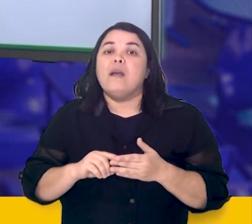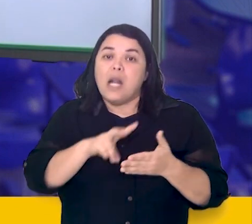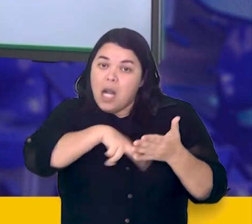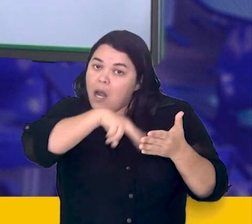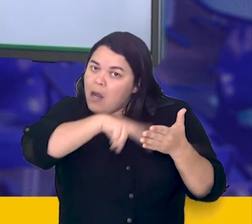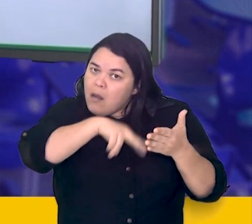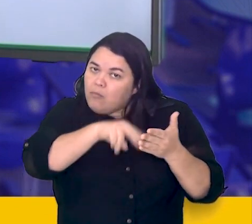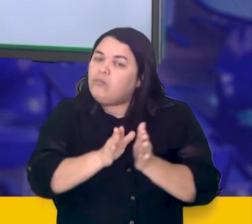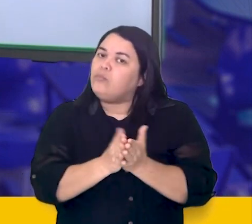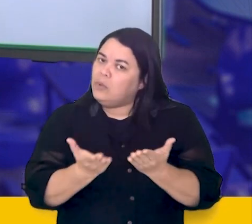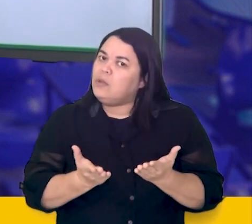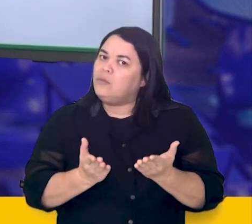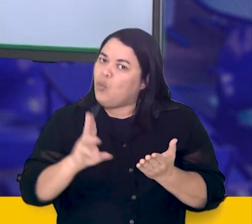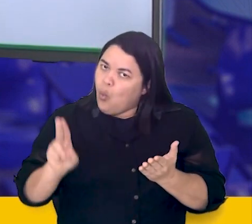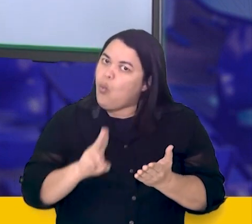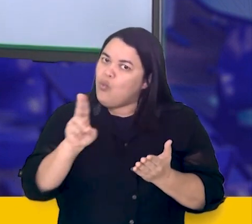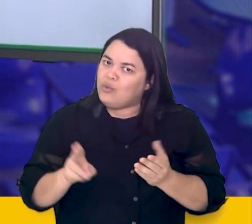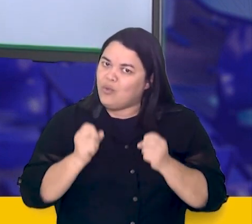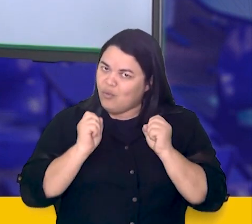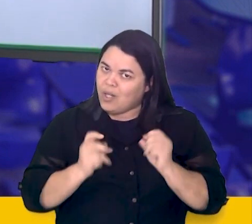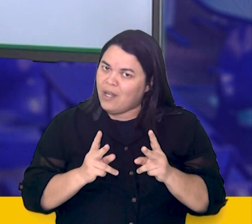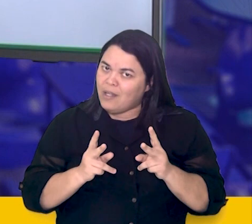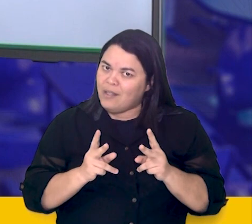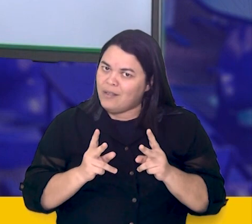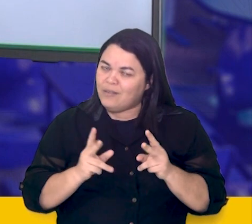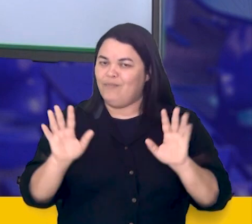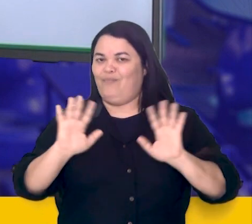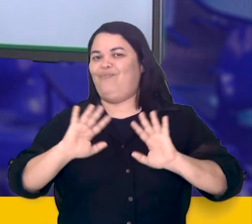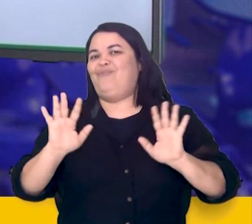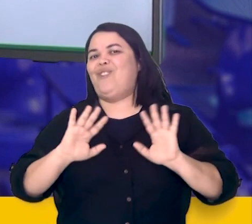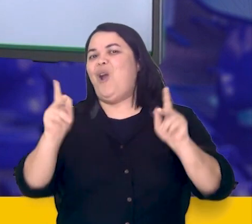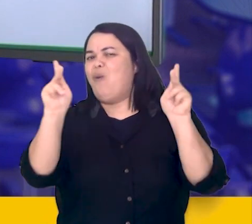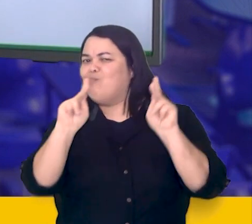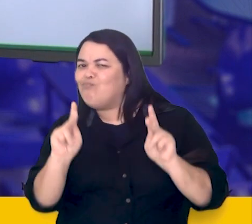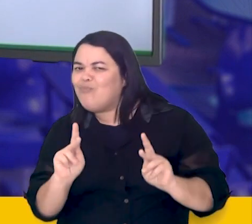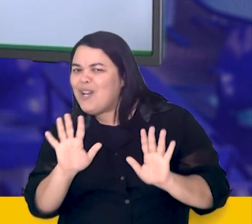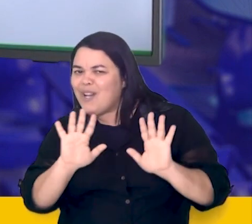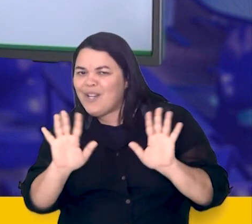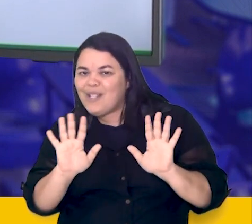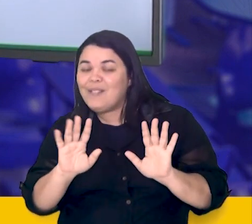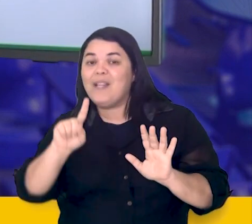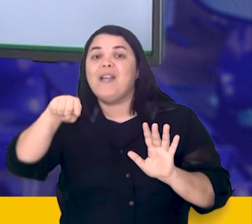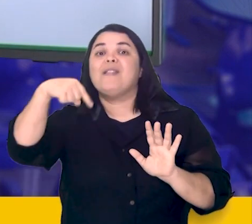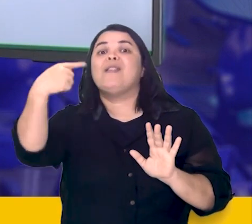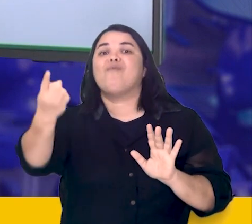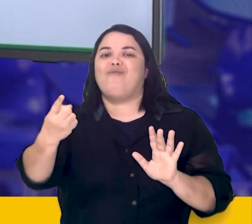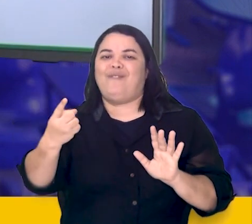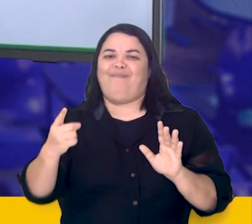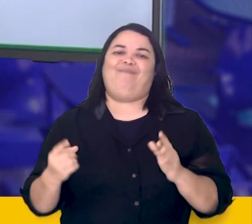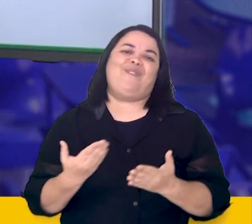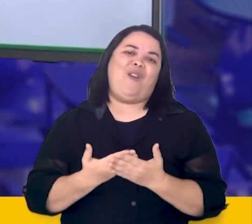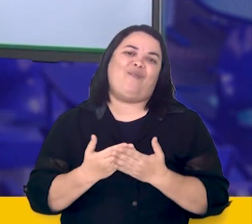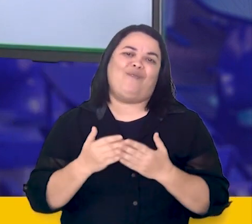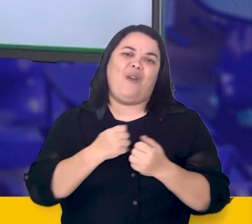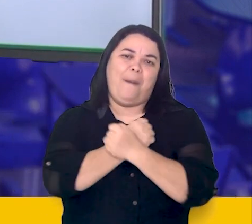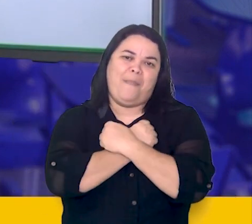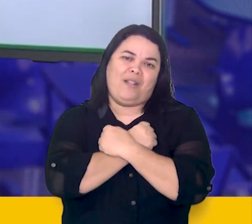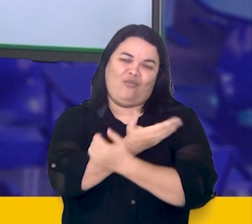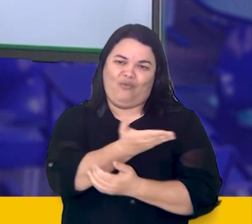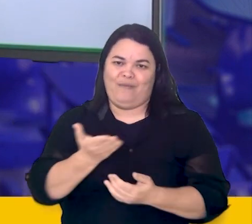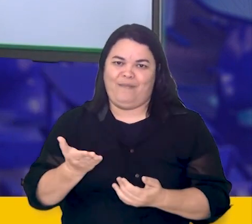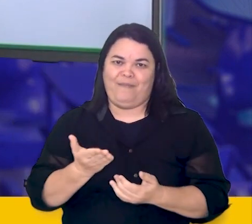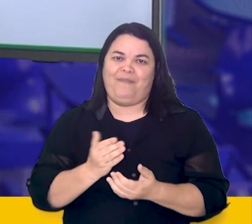livro. Não deixa de usá-lo, tá? Então, fica em paz e na próxima aula nos encontramos. Um abraço a todos.